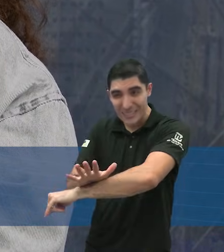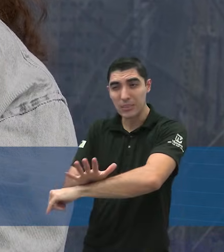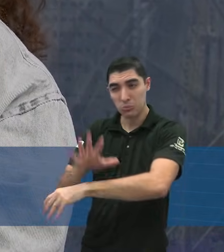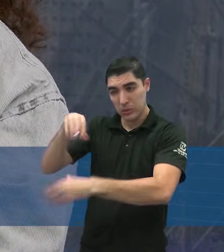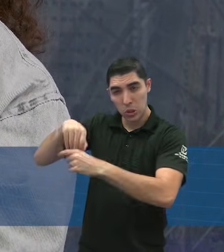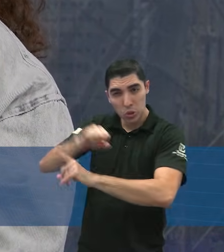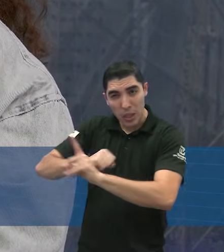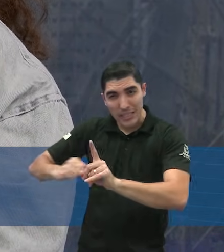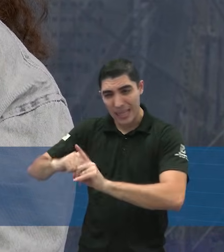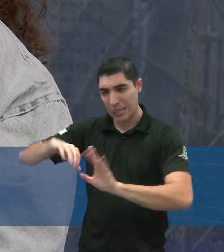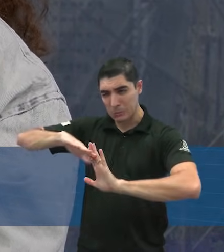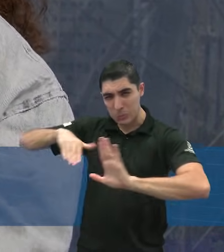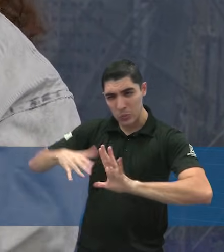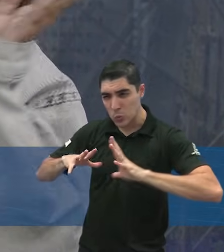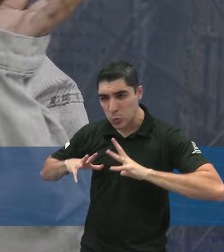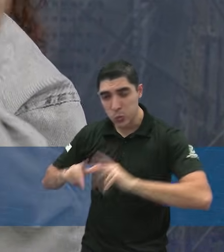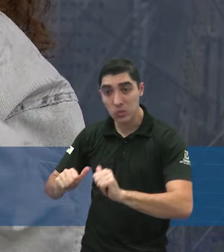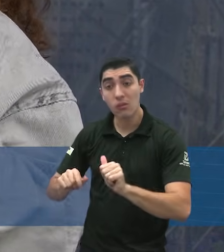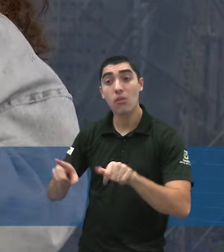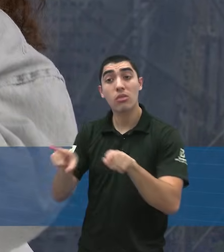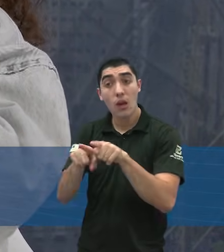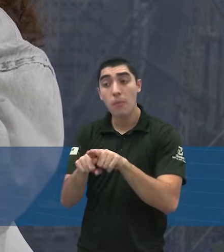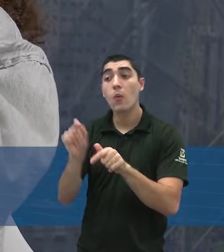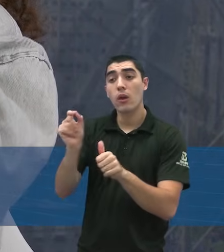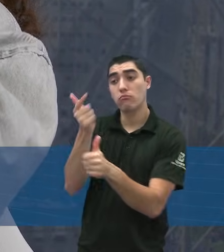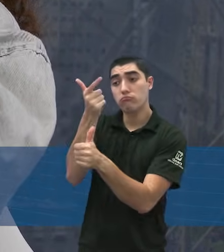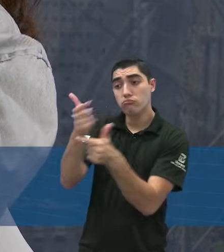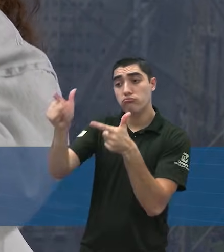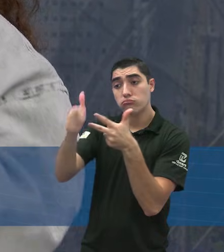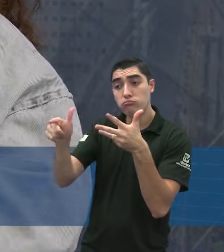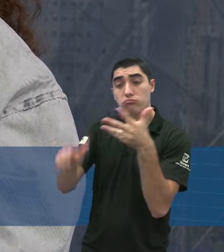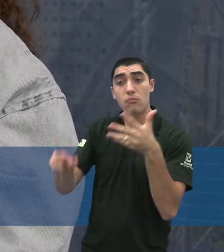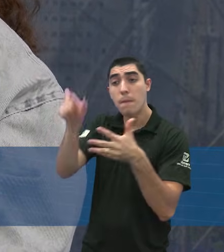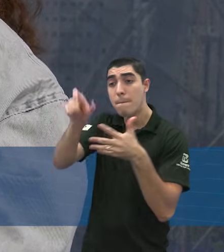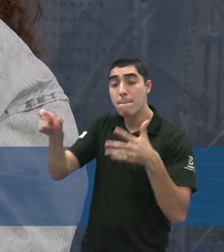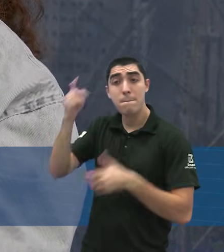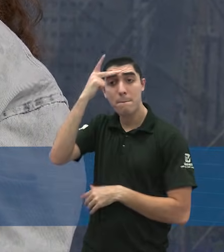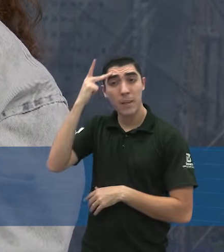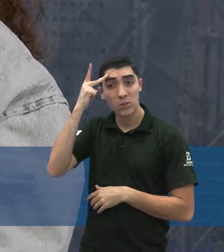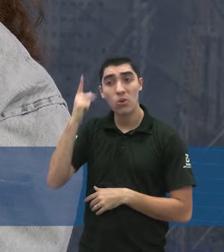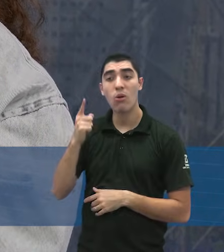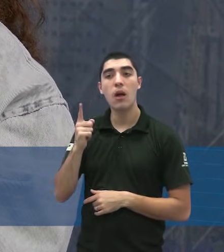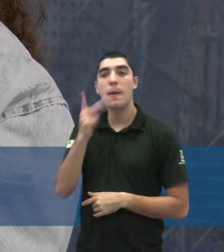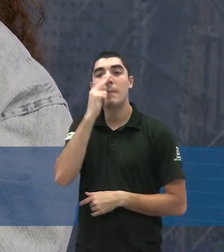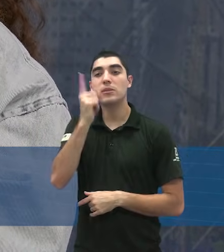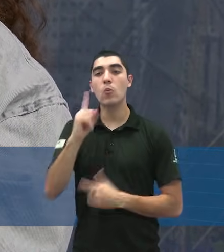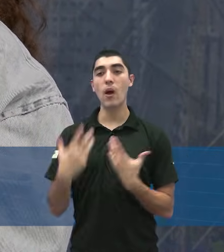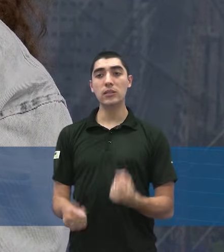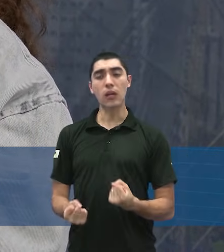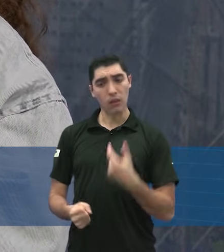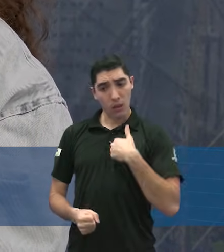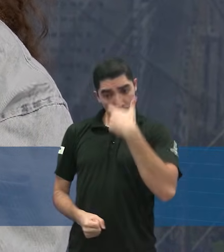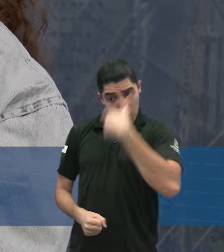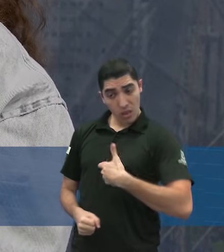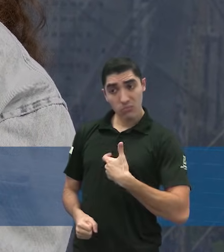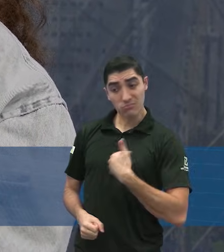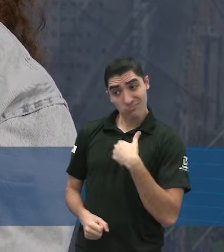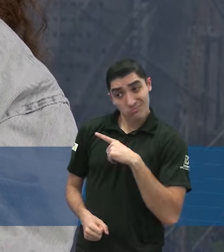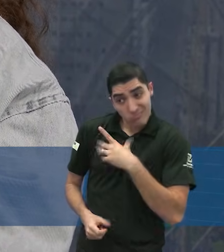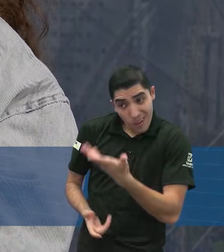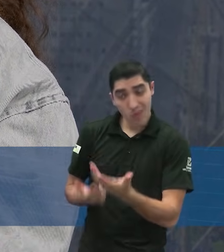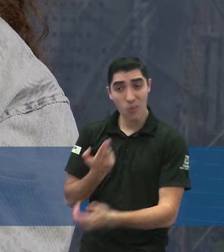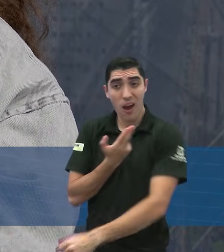os indivíduos, como ela mesma colocou, muitas vezes as pessoas não se colocam nesse lugar de se entender como uma pessoa